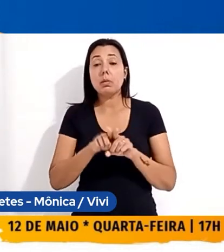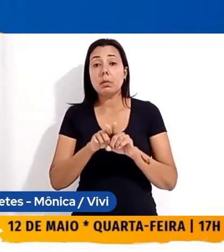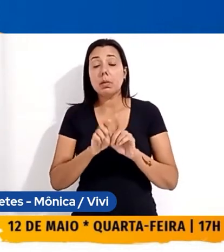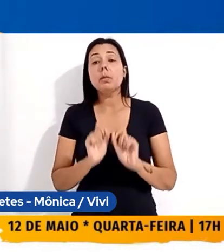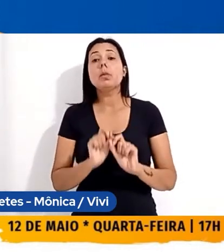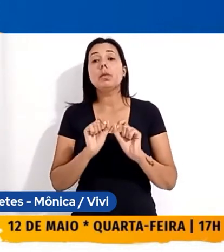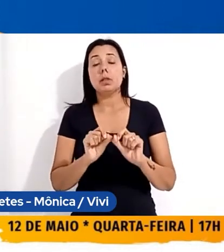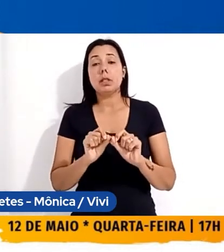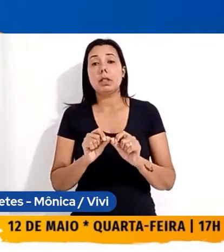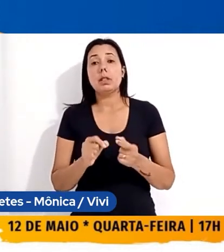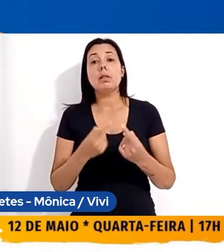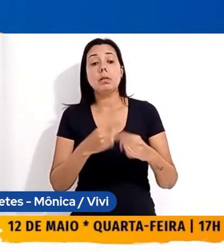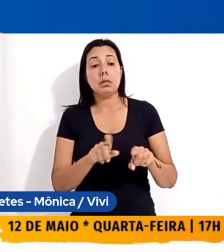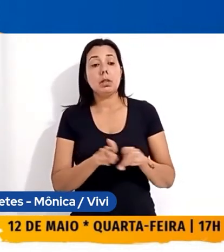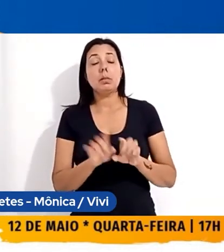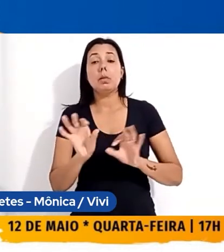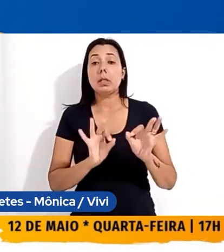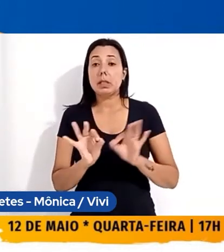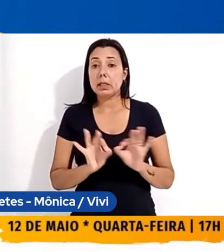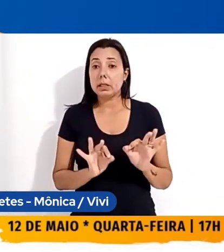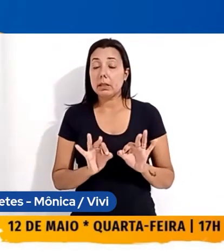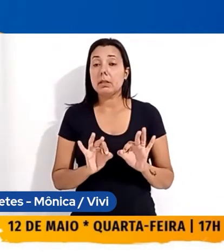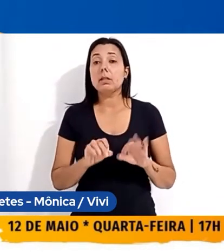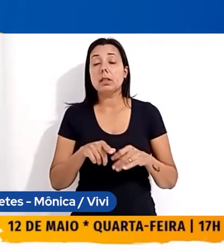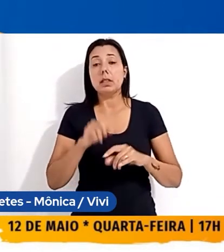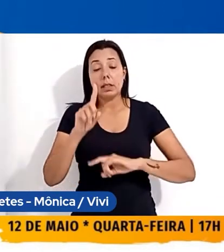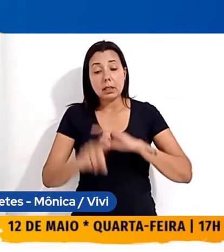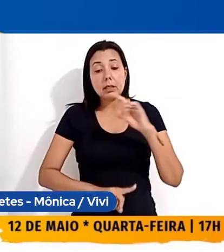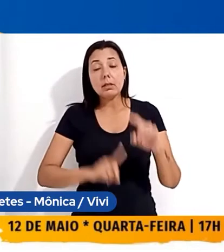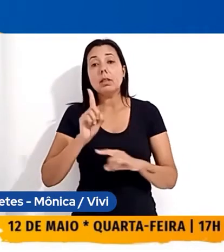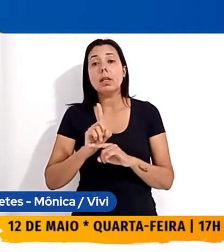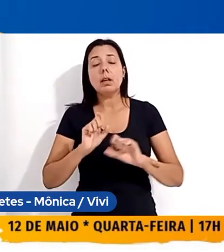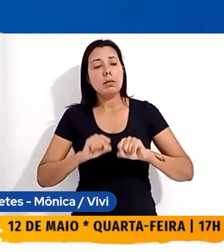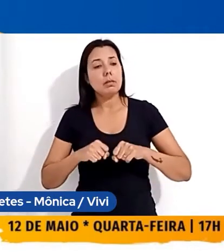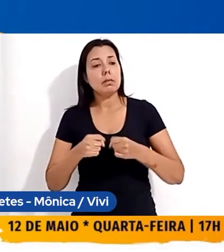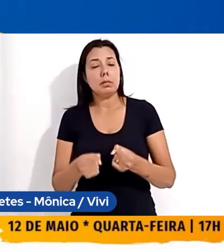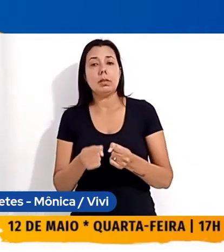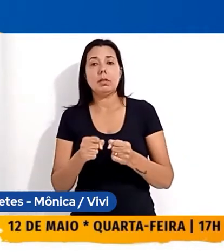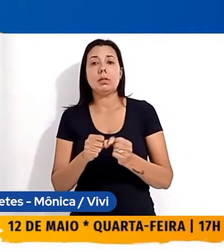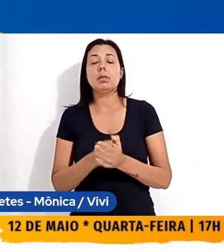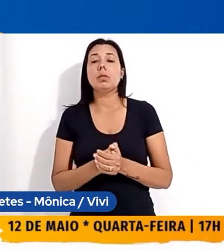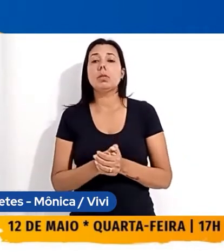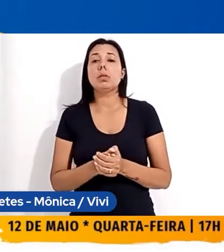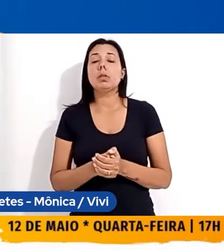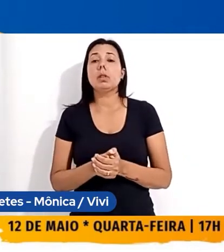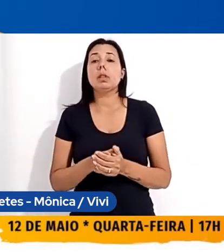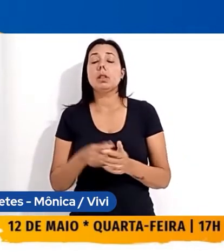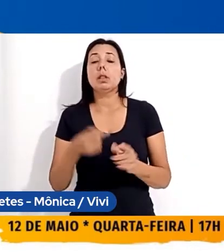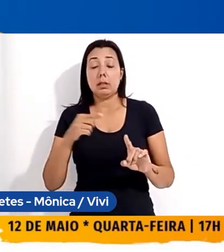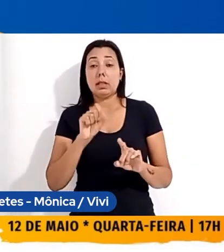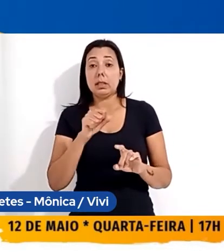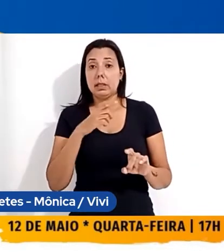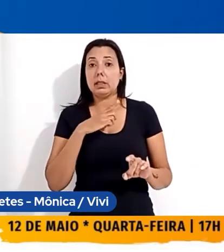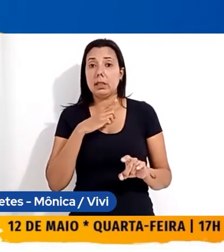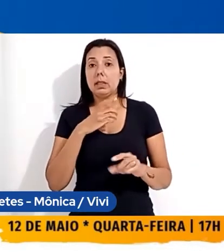ser convertidas em formas de impulsionar, de alavancar o fortalecimento do Sistema Único de Saúde. As ameaças existem e